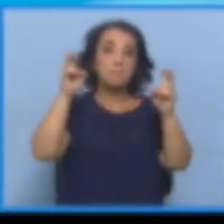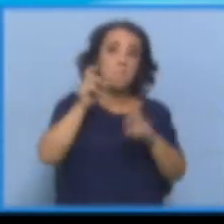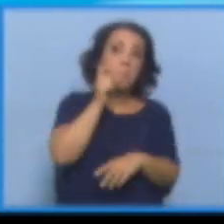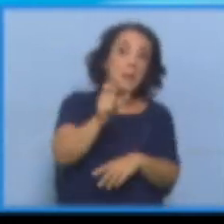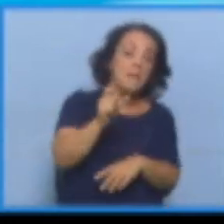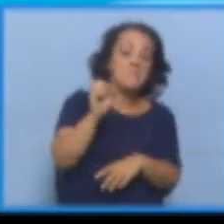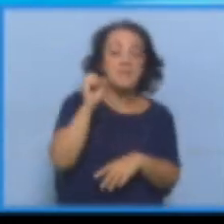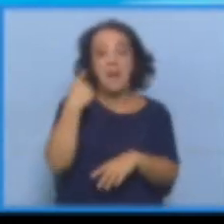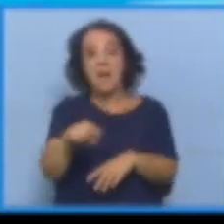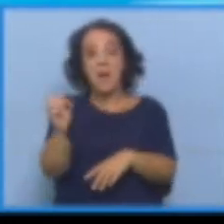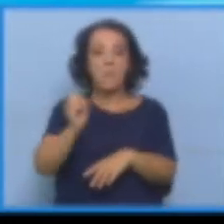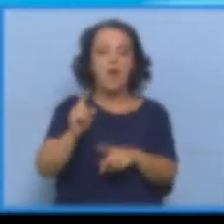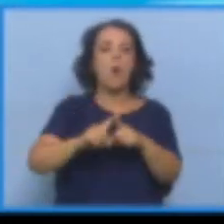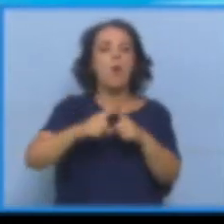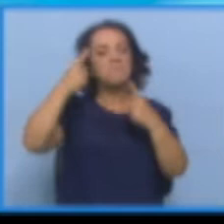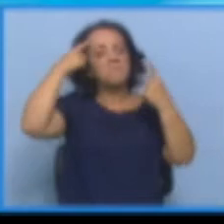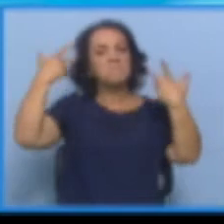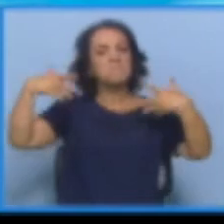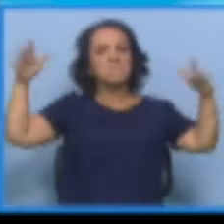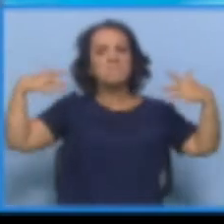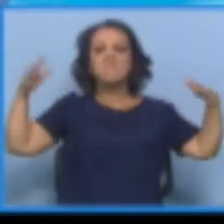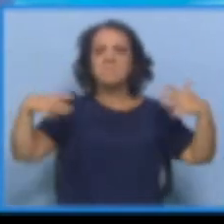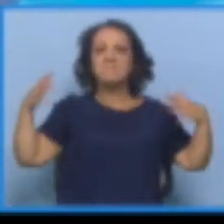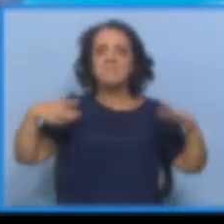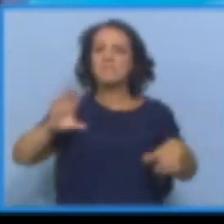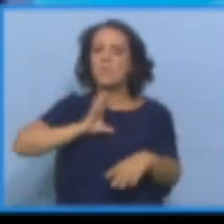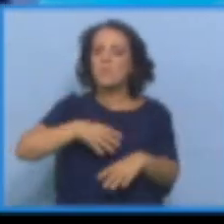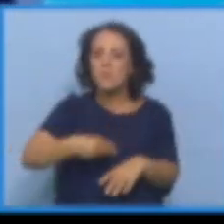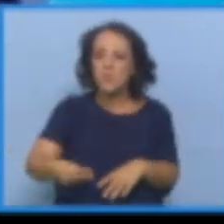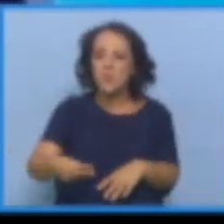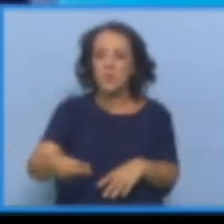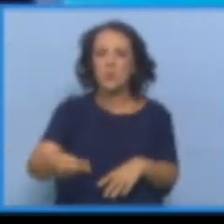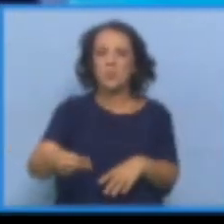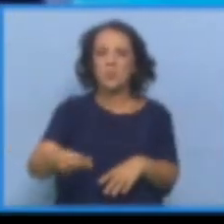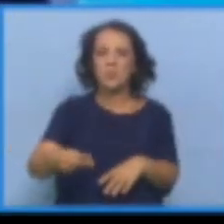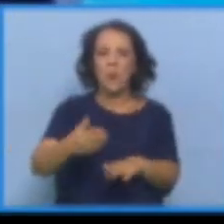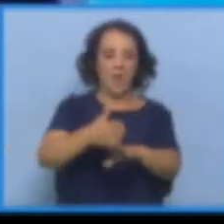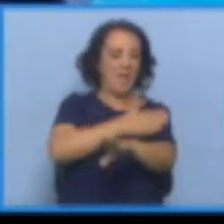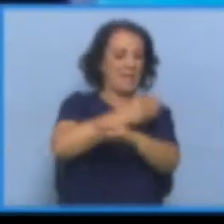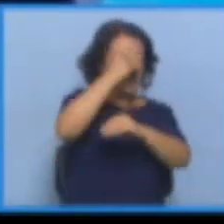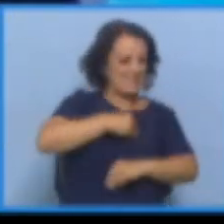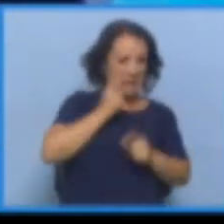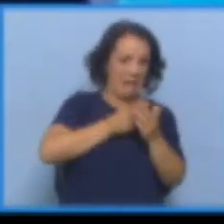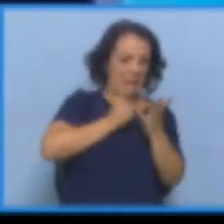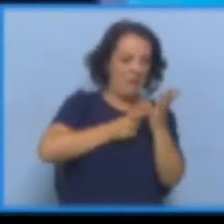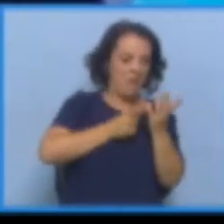existe, invento agora, vêm mais desprendidos daquilo que o mundo lhes ensinou a ser até ali. Percebem